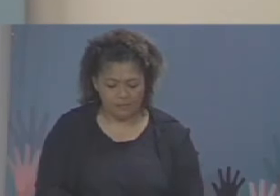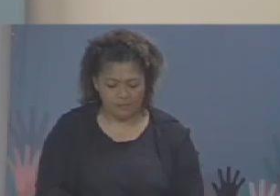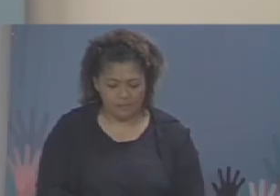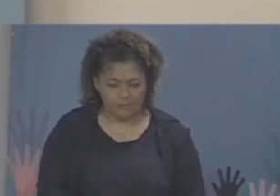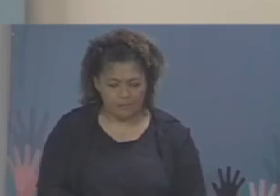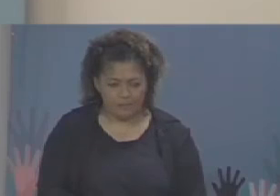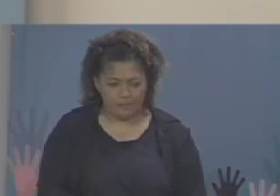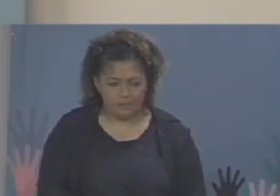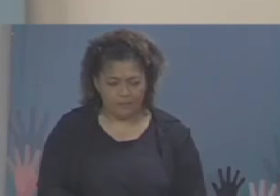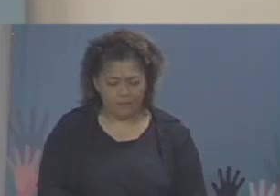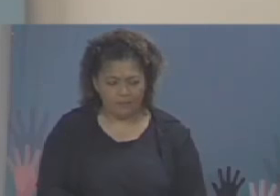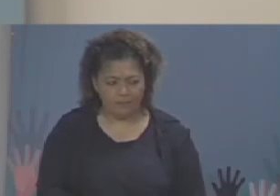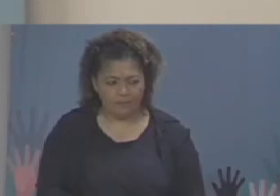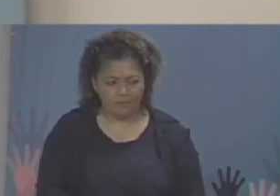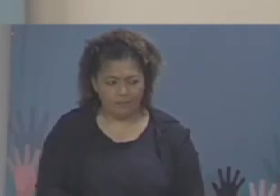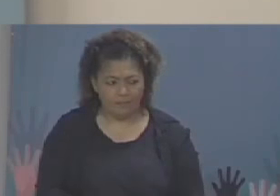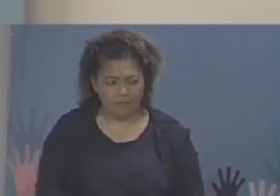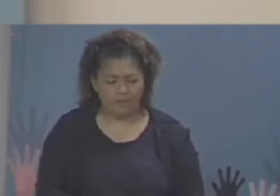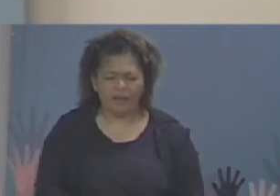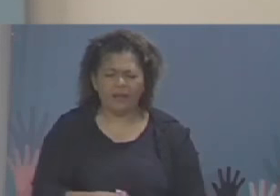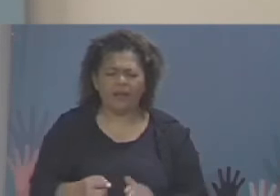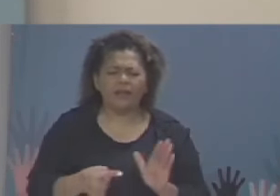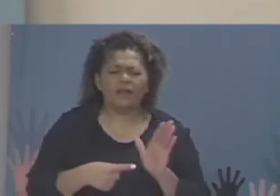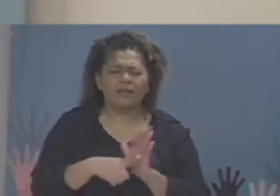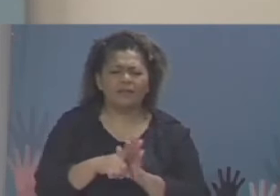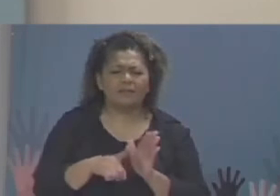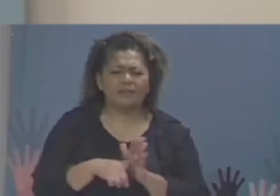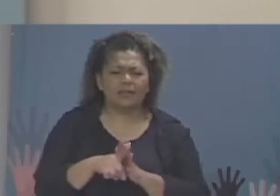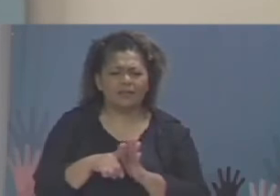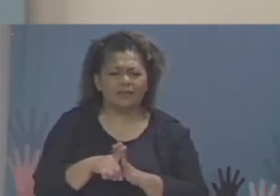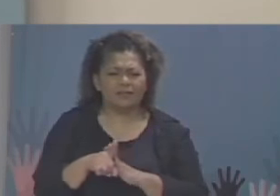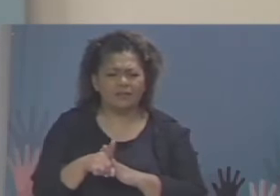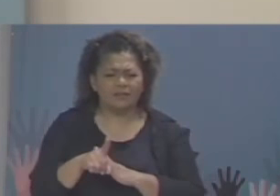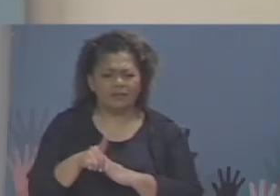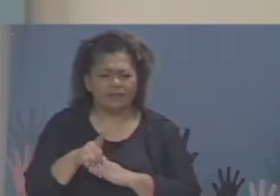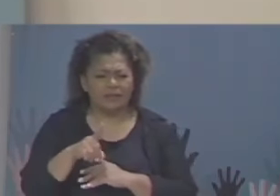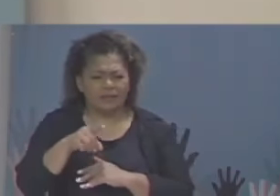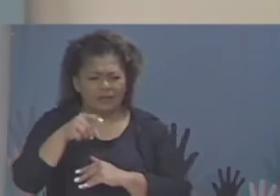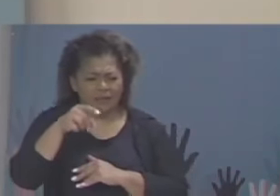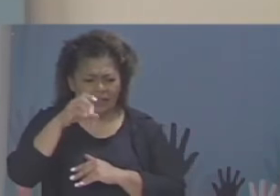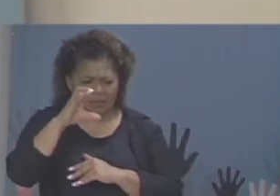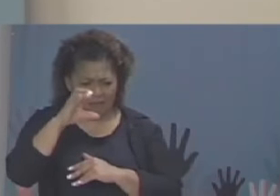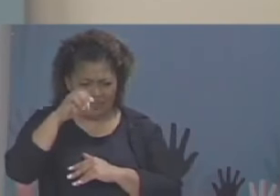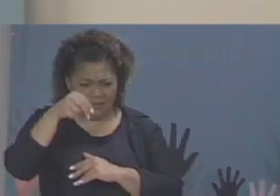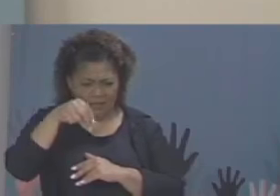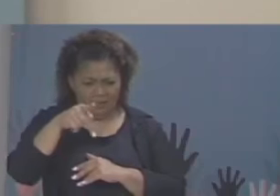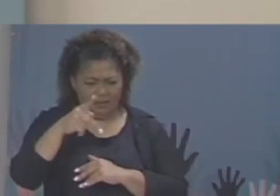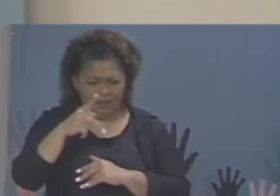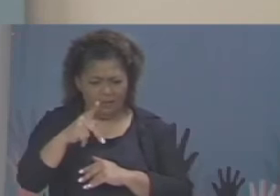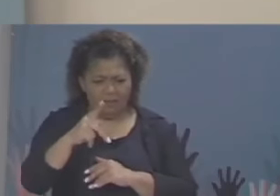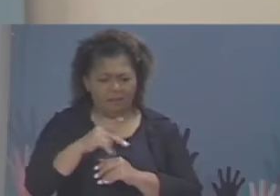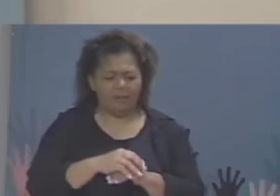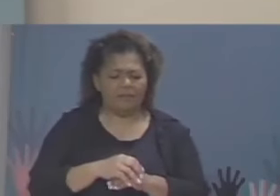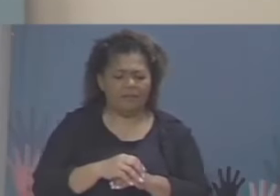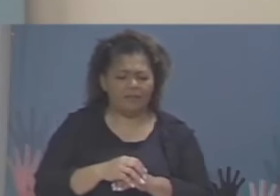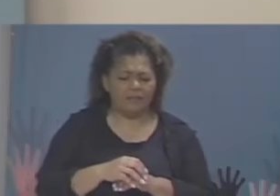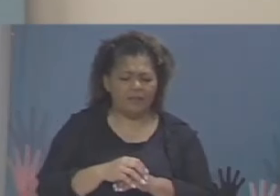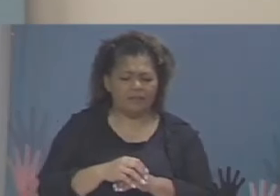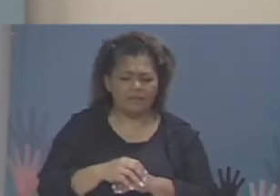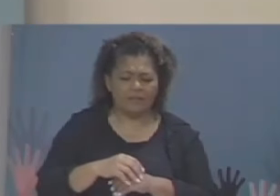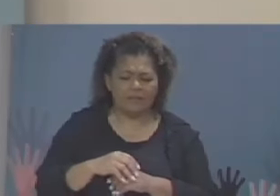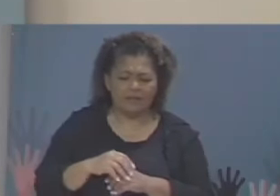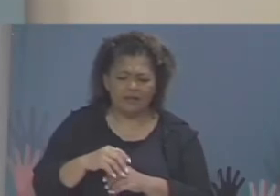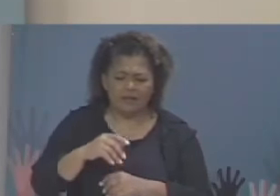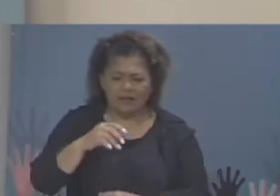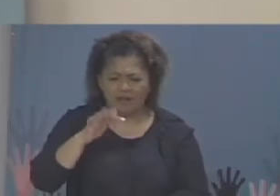Posso? Pode ser. Rogério, pode essa ficar... pergunta envolve a APAF, o CNP, o SCOREPS. Provavelmente o psicólogo não sabe bem o que é isso.